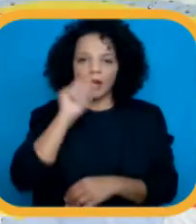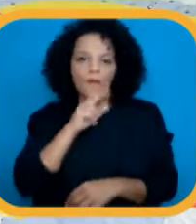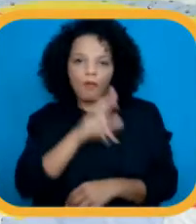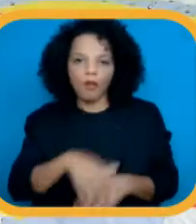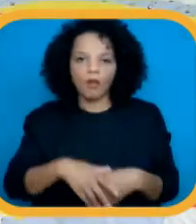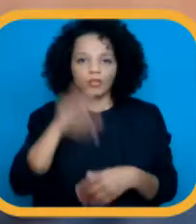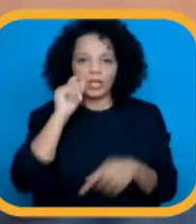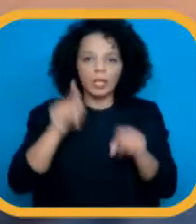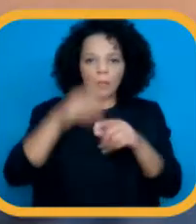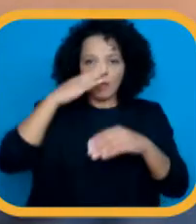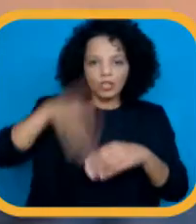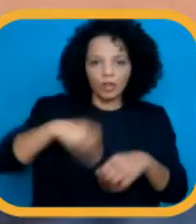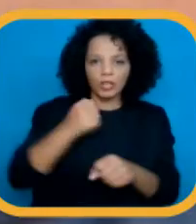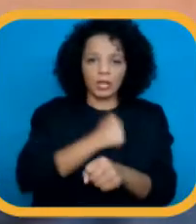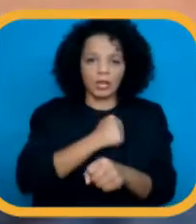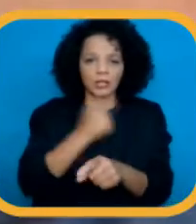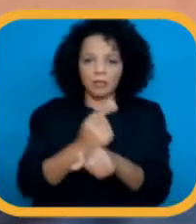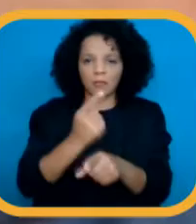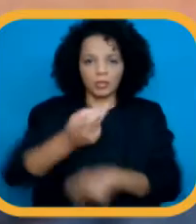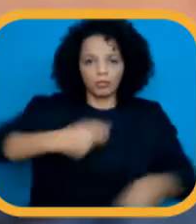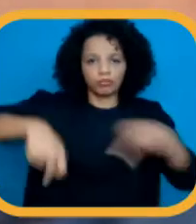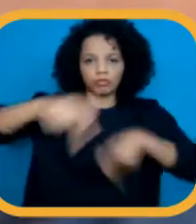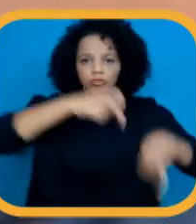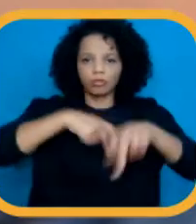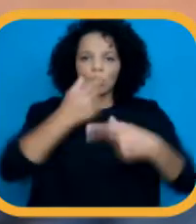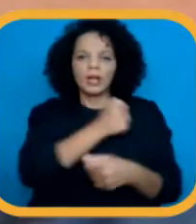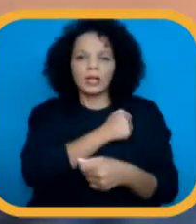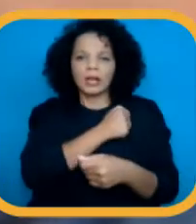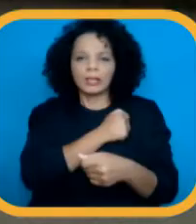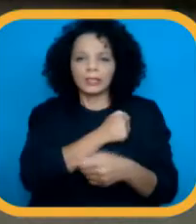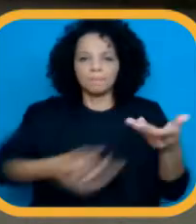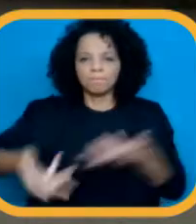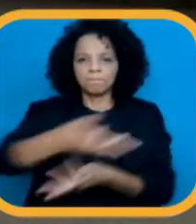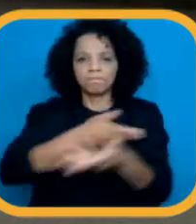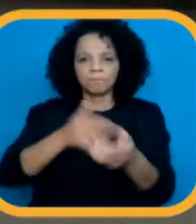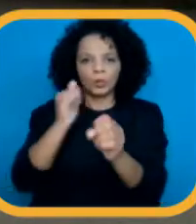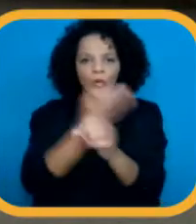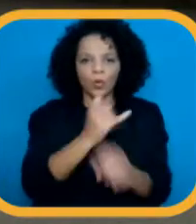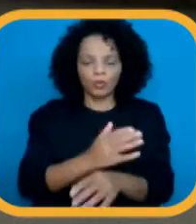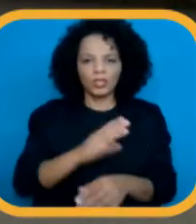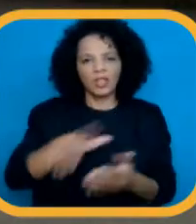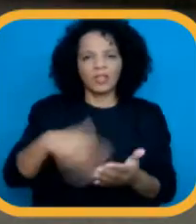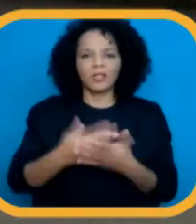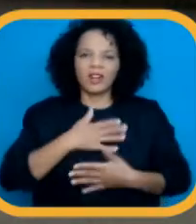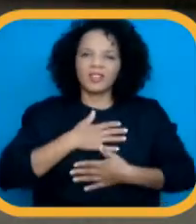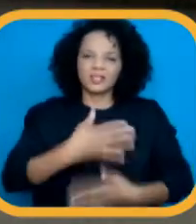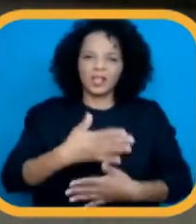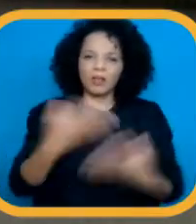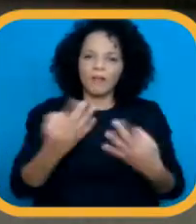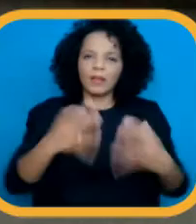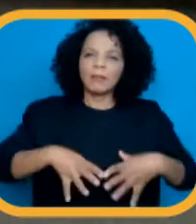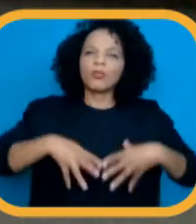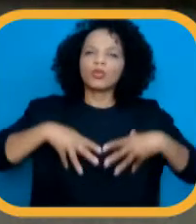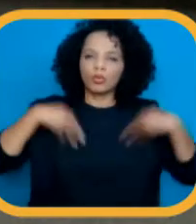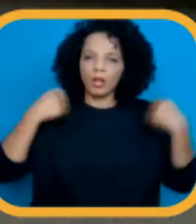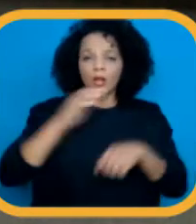os avós, os irmãos mais novos, na mesma casa ou partilhando de residência com outras pessoas, são situações de grande desgaste, inclusive